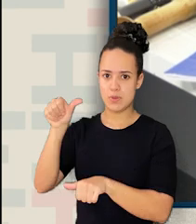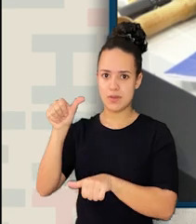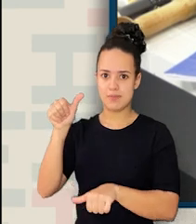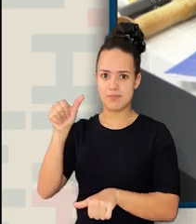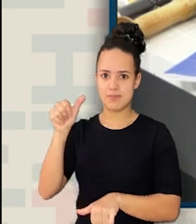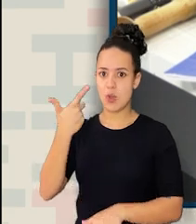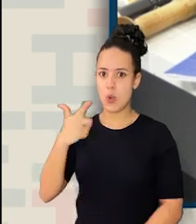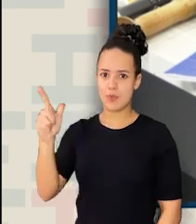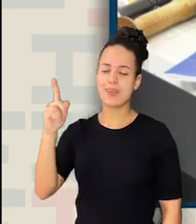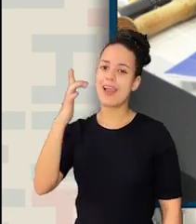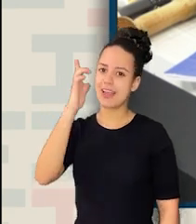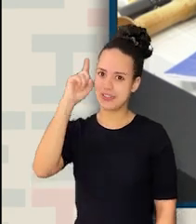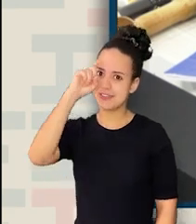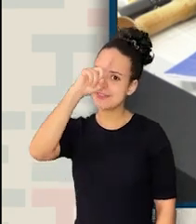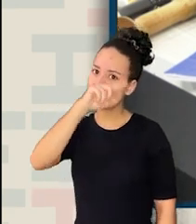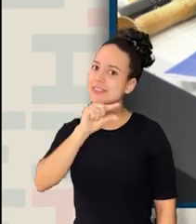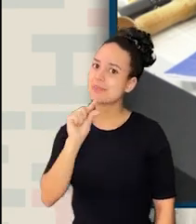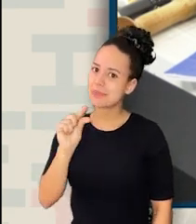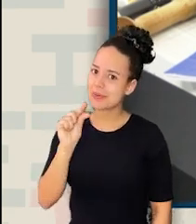aí não vai ficar tão fácil, né?